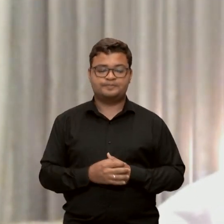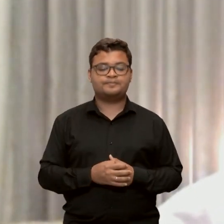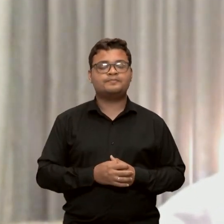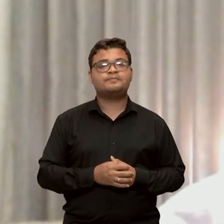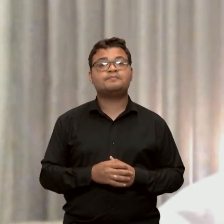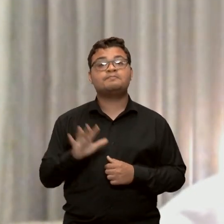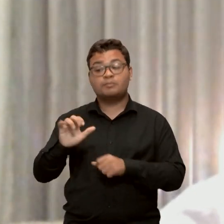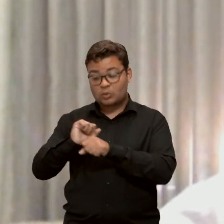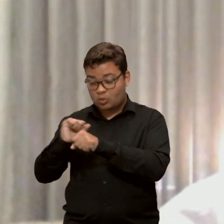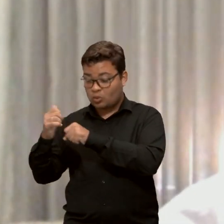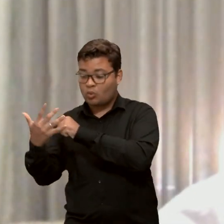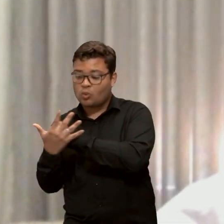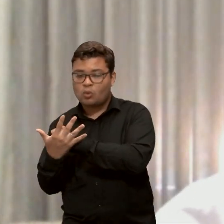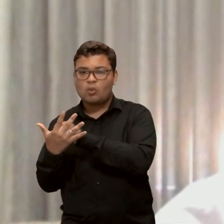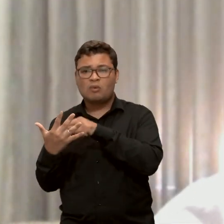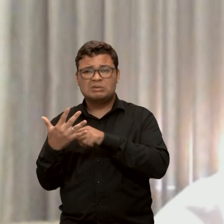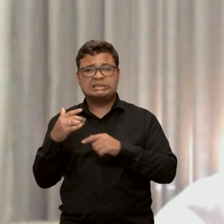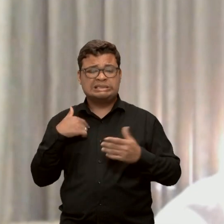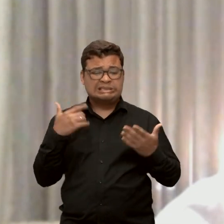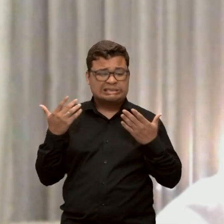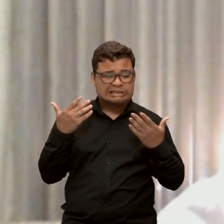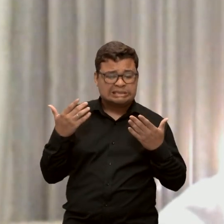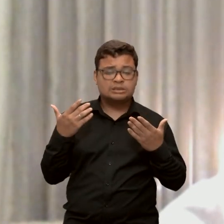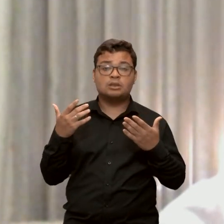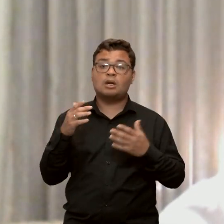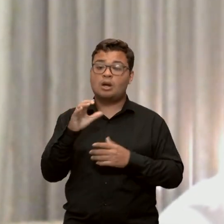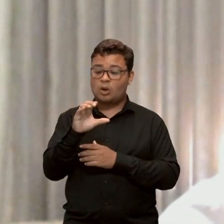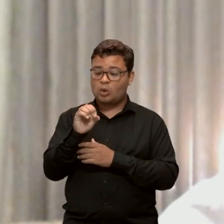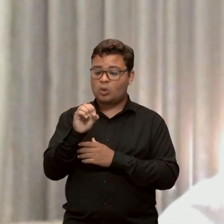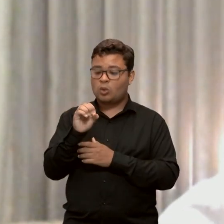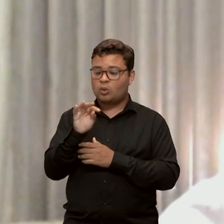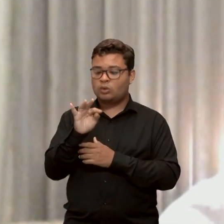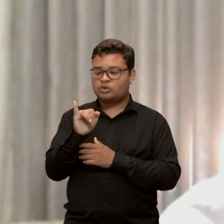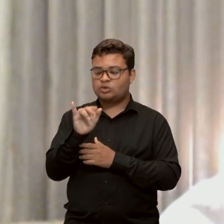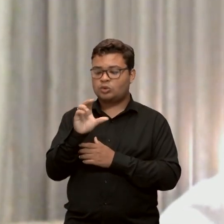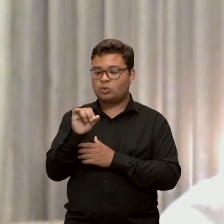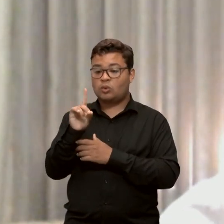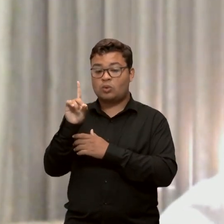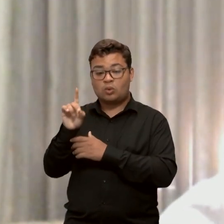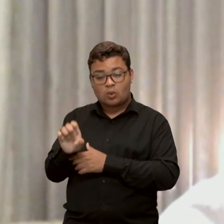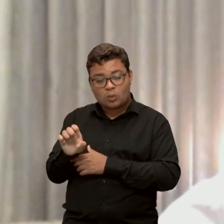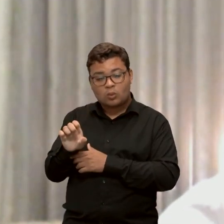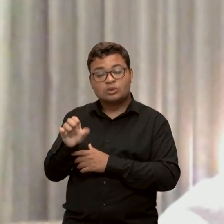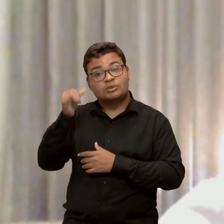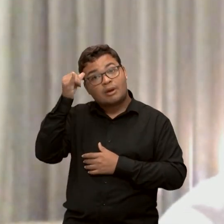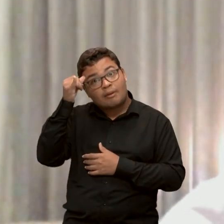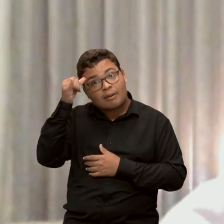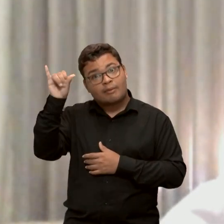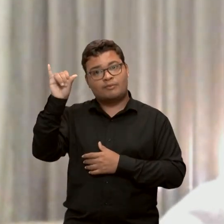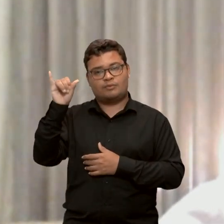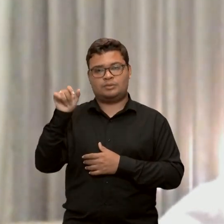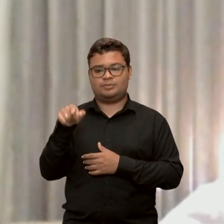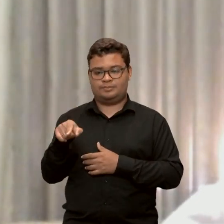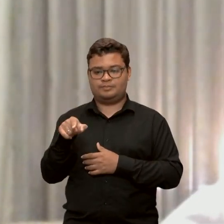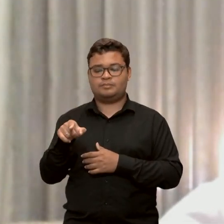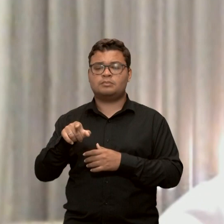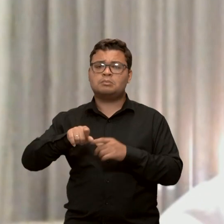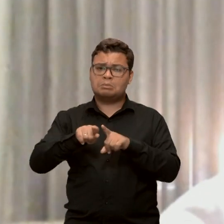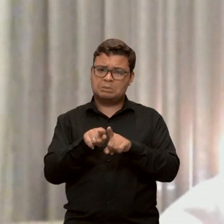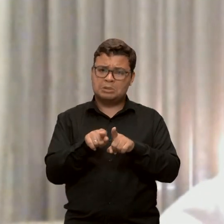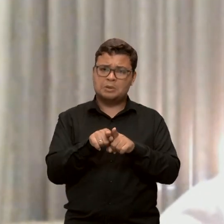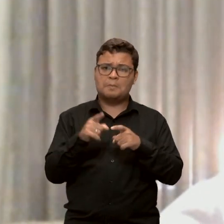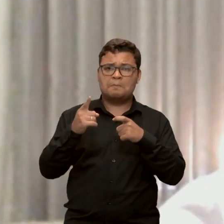são contraindicados na dengue, devem ser usados só os analgésicos, e por isso, nessa fase inicial, a gente recomenda que não use, porque se for dengue, nós